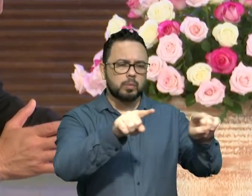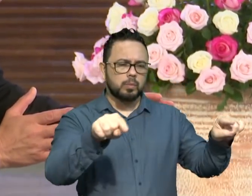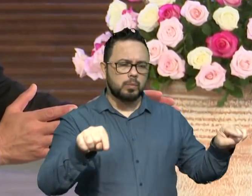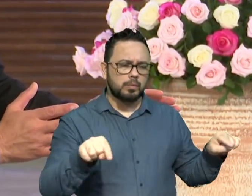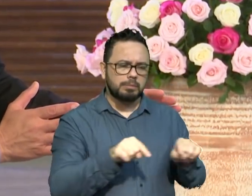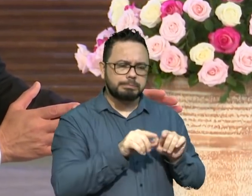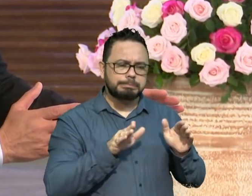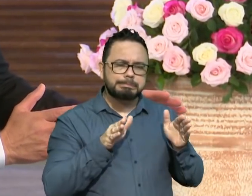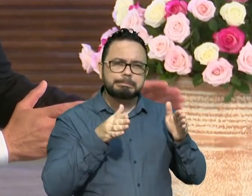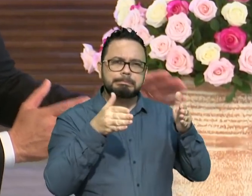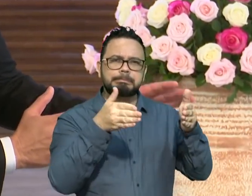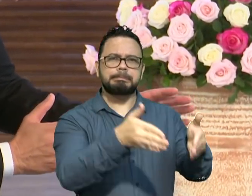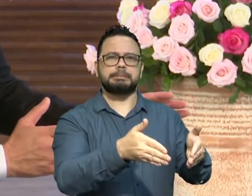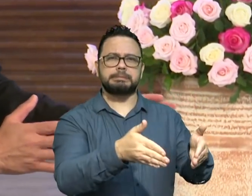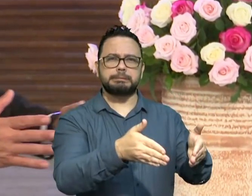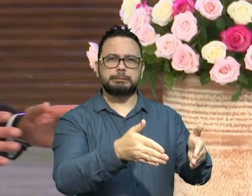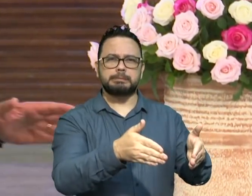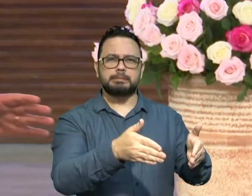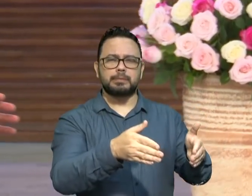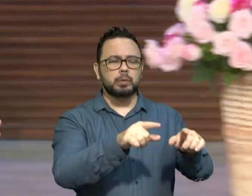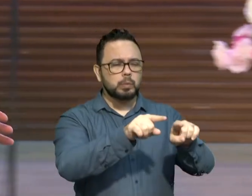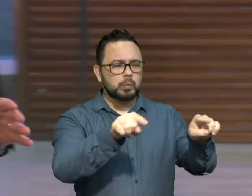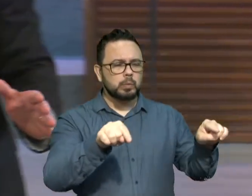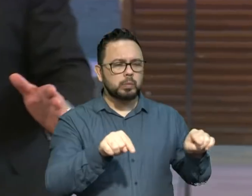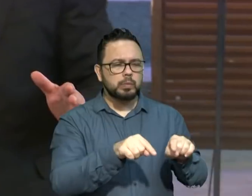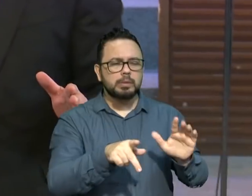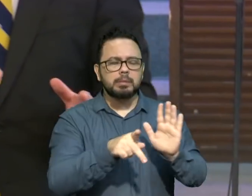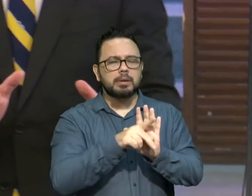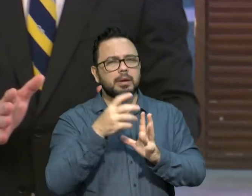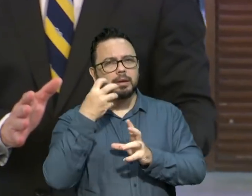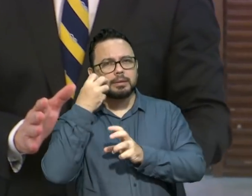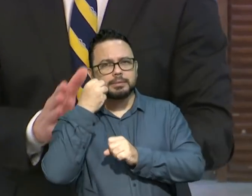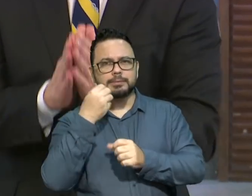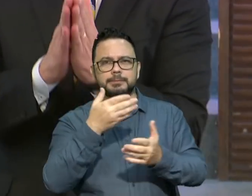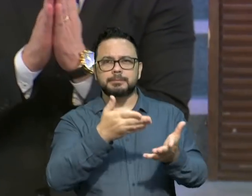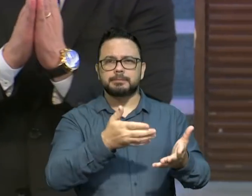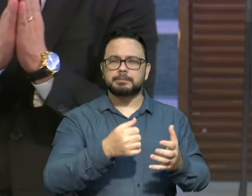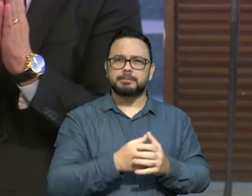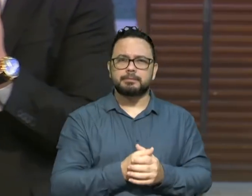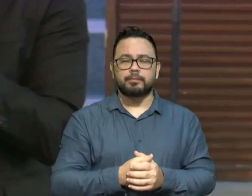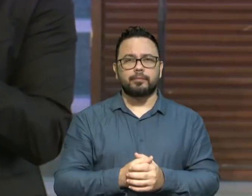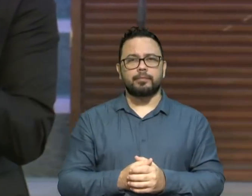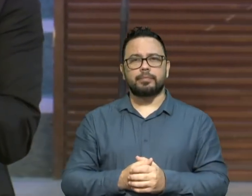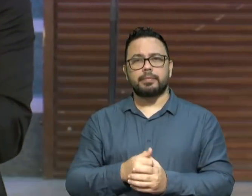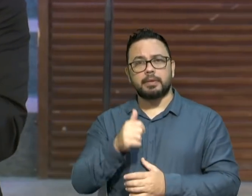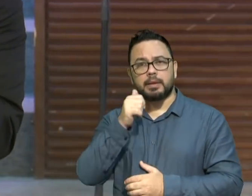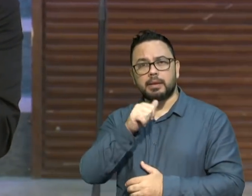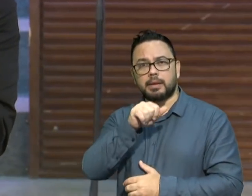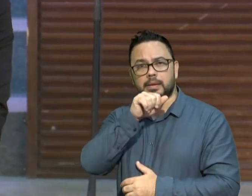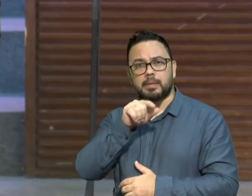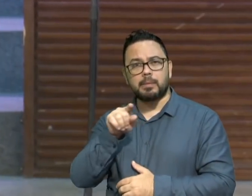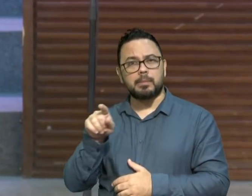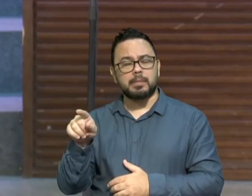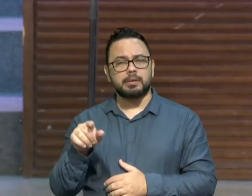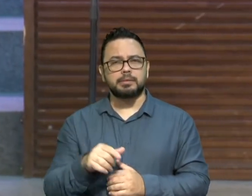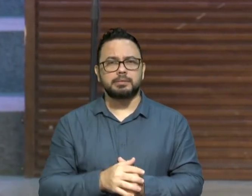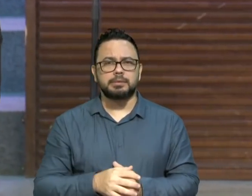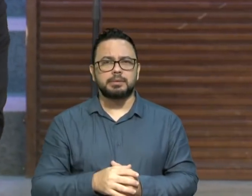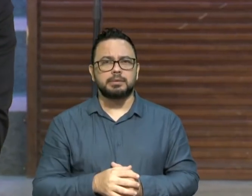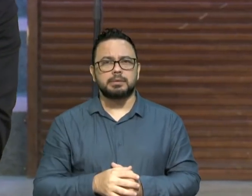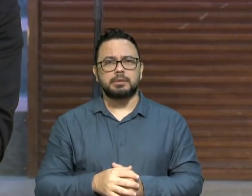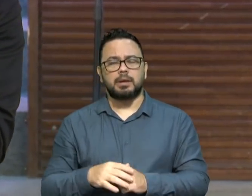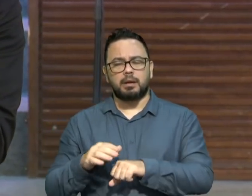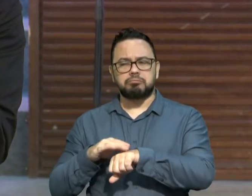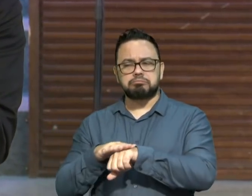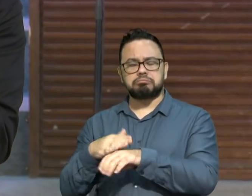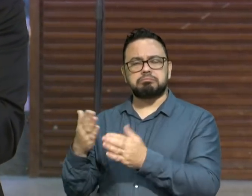Sepultura um quarto de dormir bom e aquela mãe e depois que eu sair eu